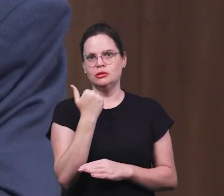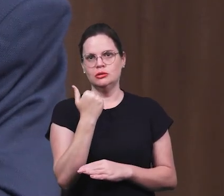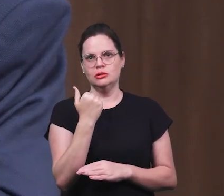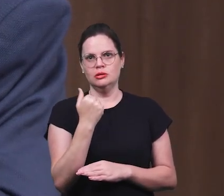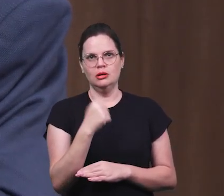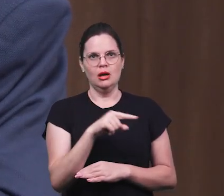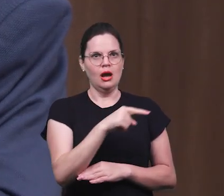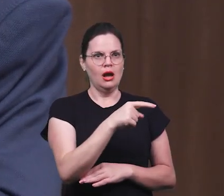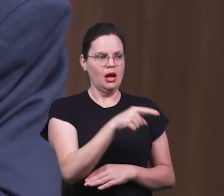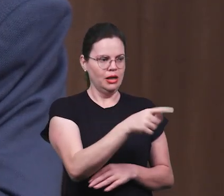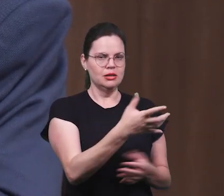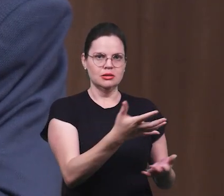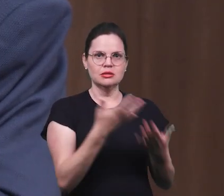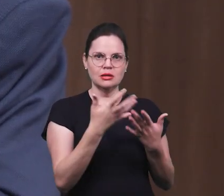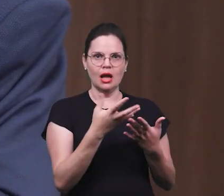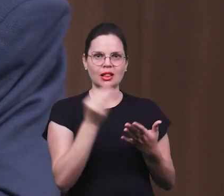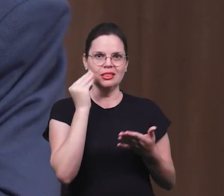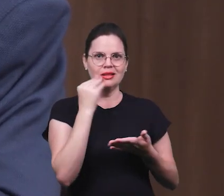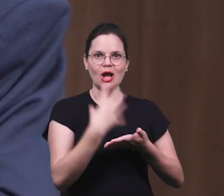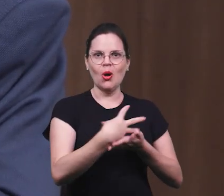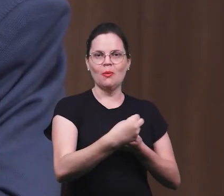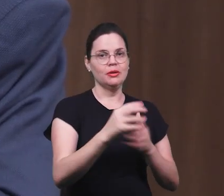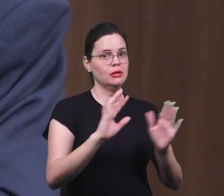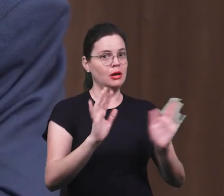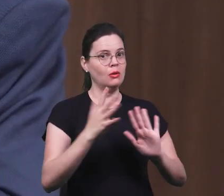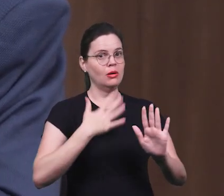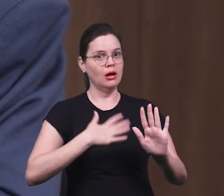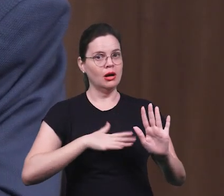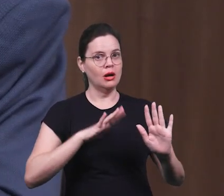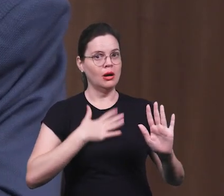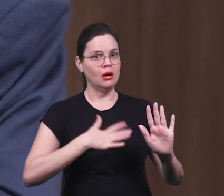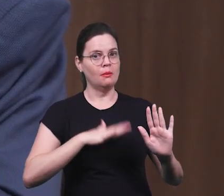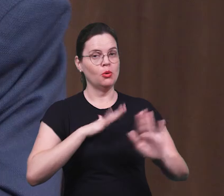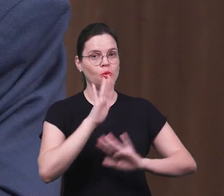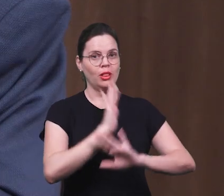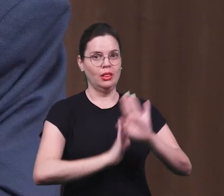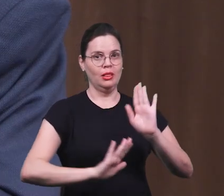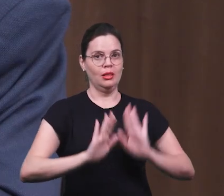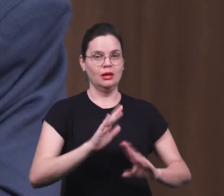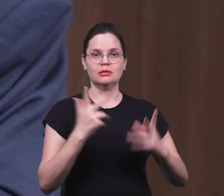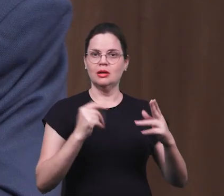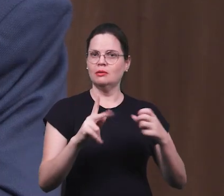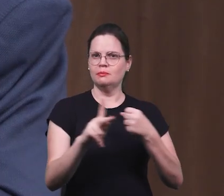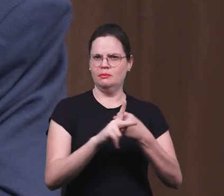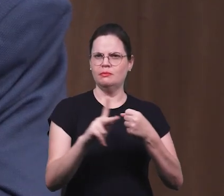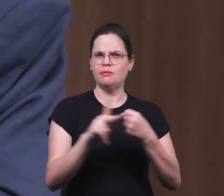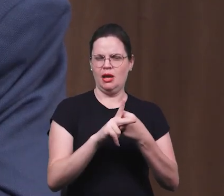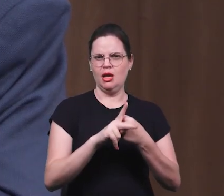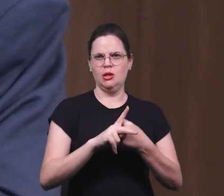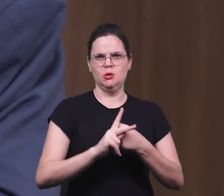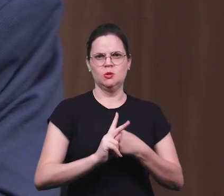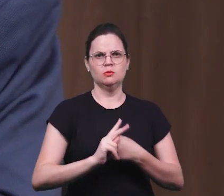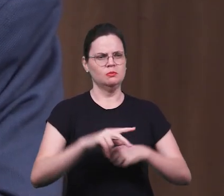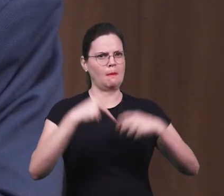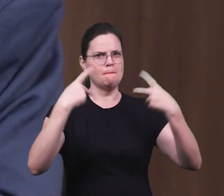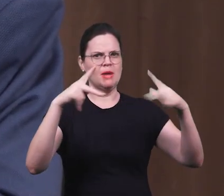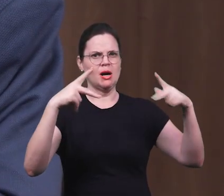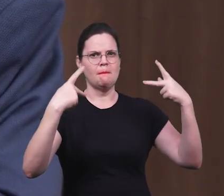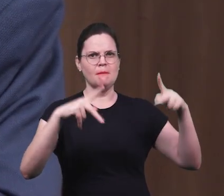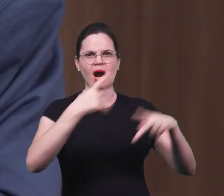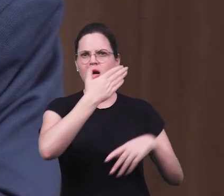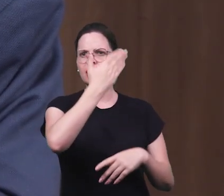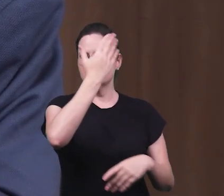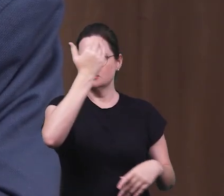eles querem cumprir a orientação. Então temos que ter cuidado. O apóstolo aqui, Pedro, ele deu uma palavra muito sábia na época, falou o seguinte, aqui em